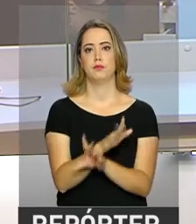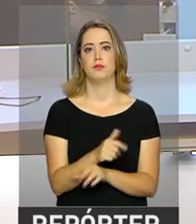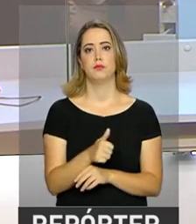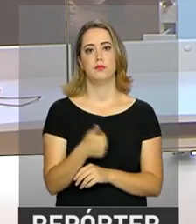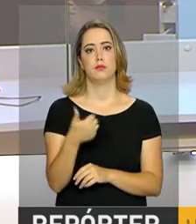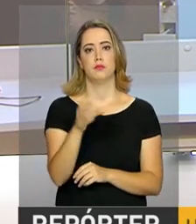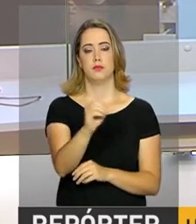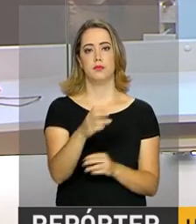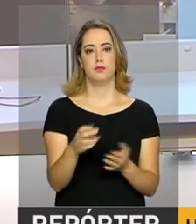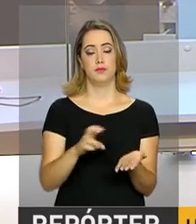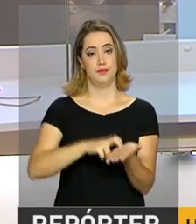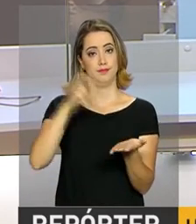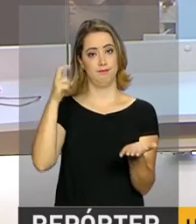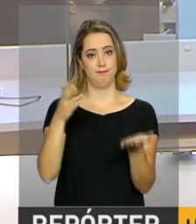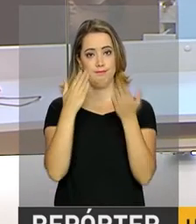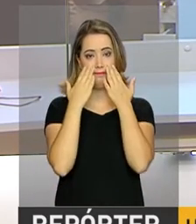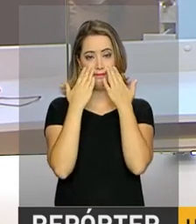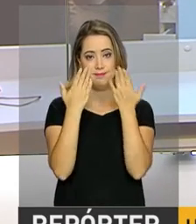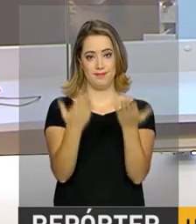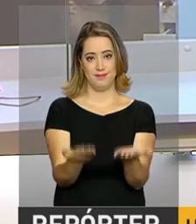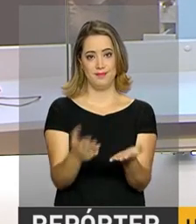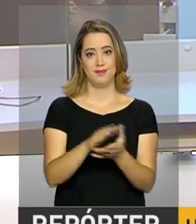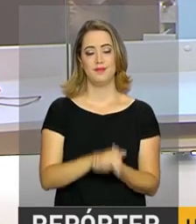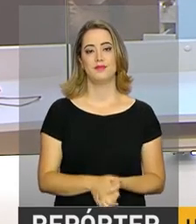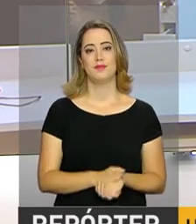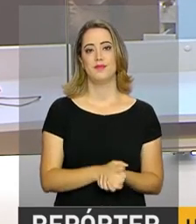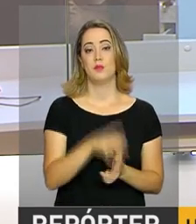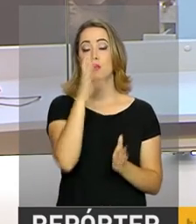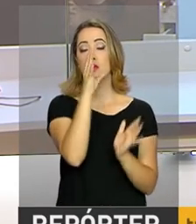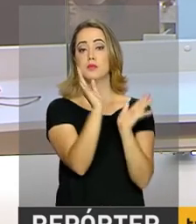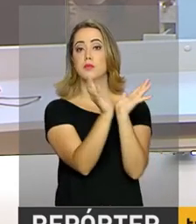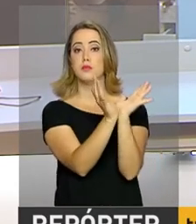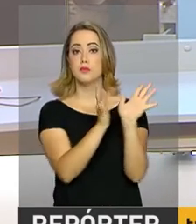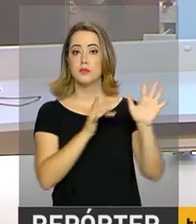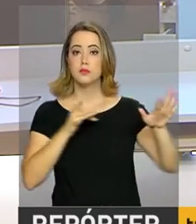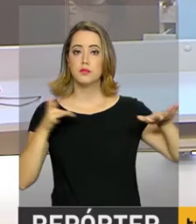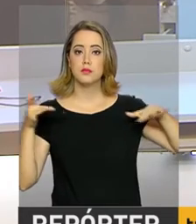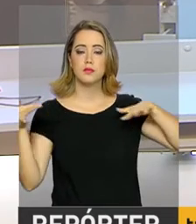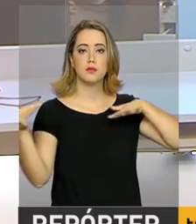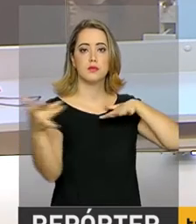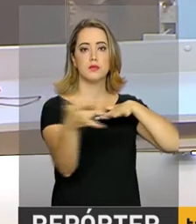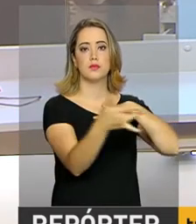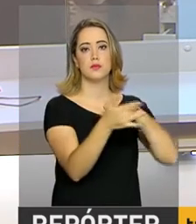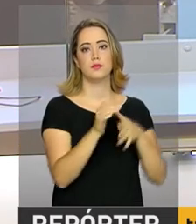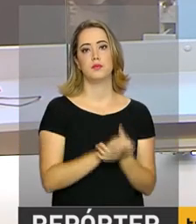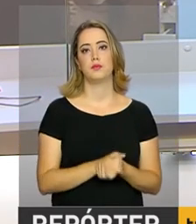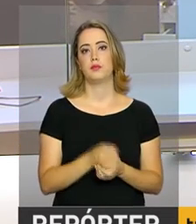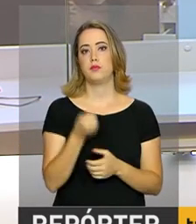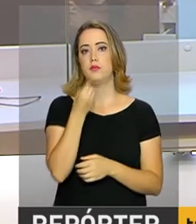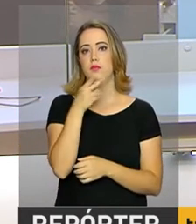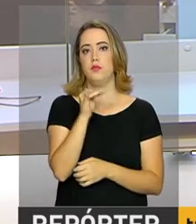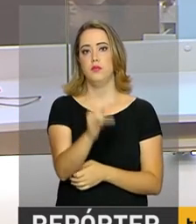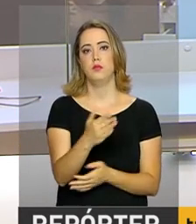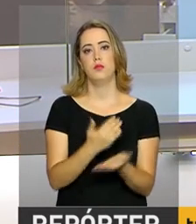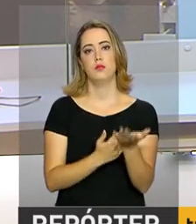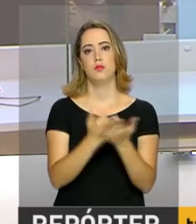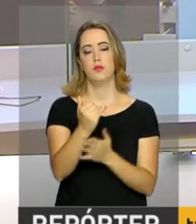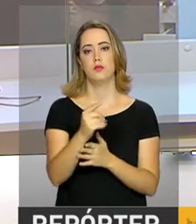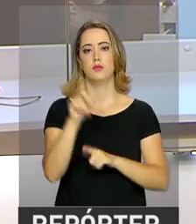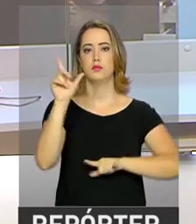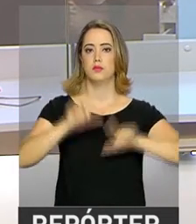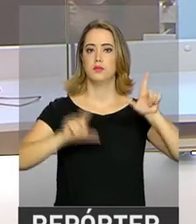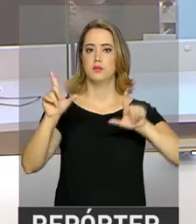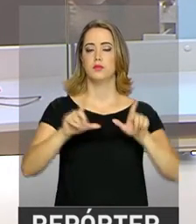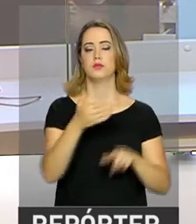às 10 da manhã na próxima edição do repórter nbr acompanhe também as novidades em nossas redes sociais um bom dia para você e